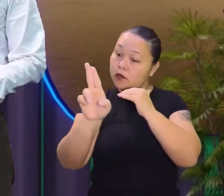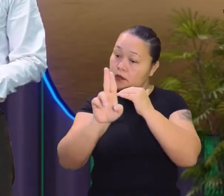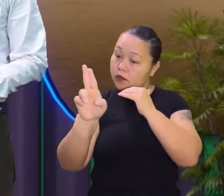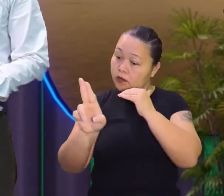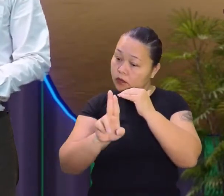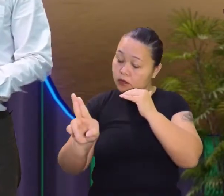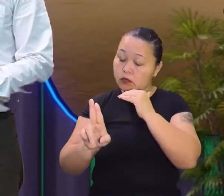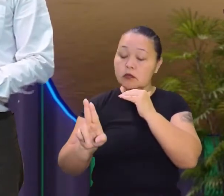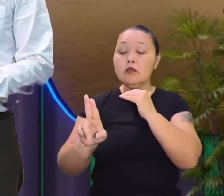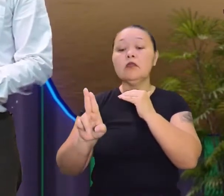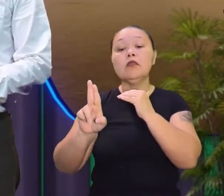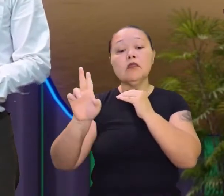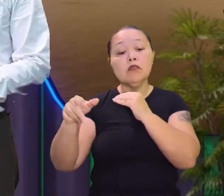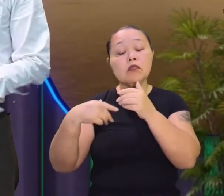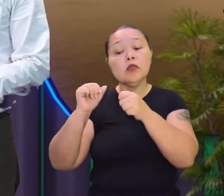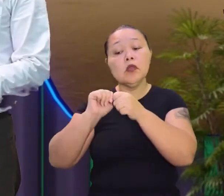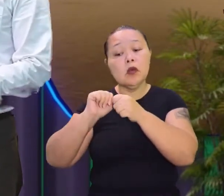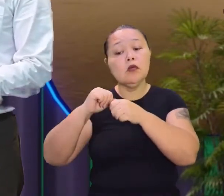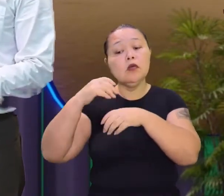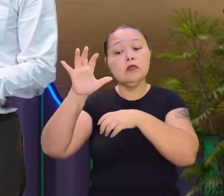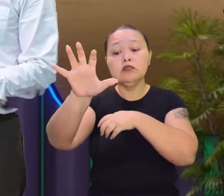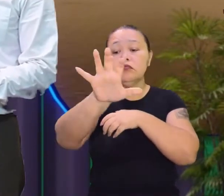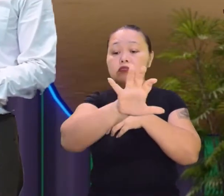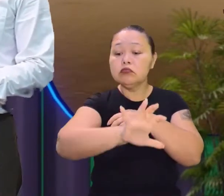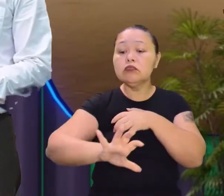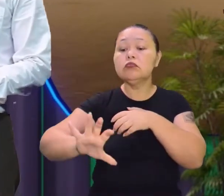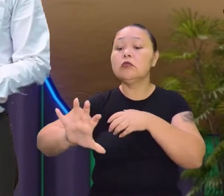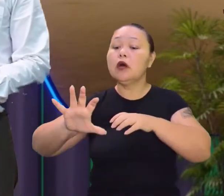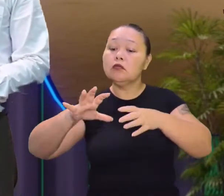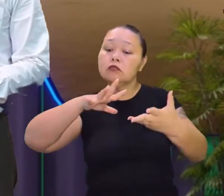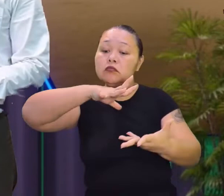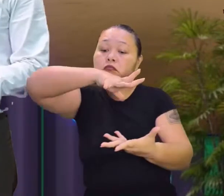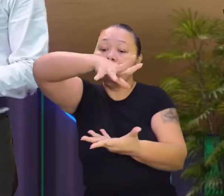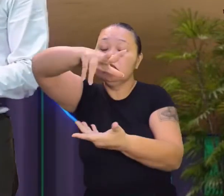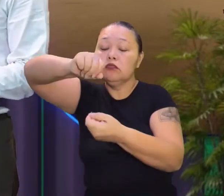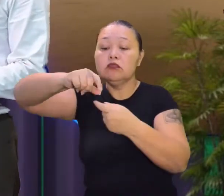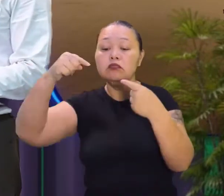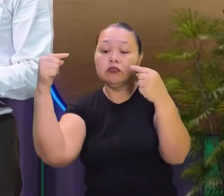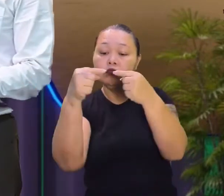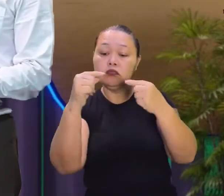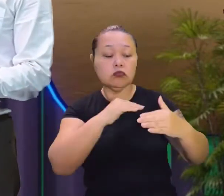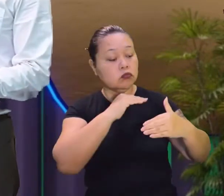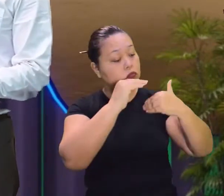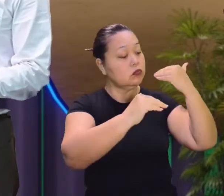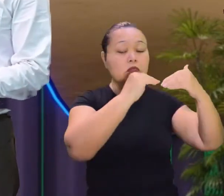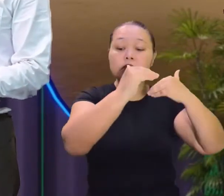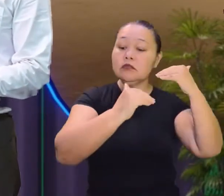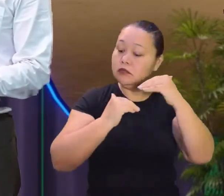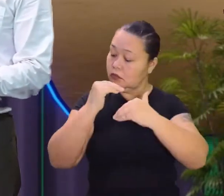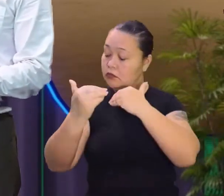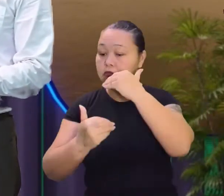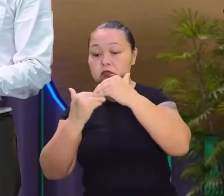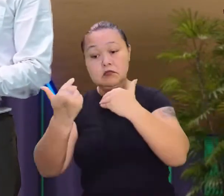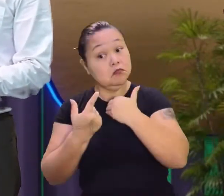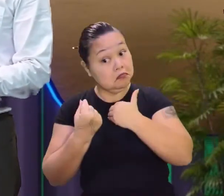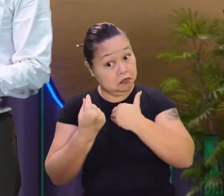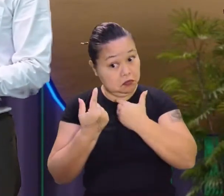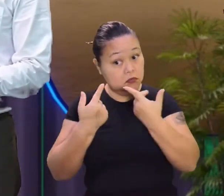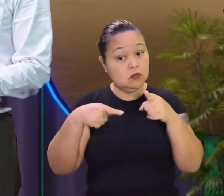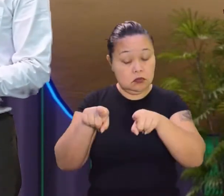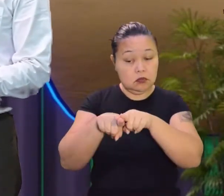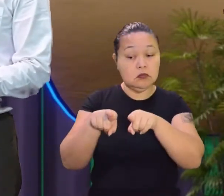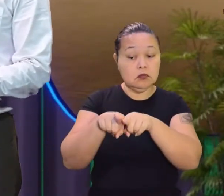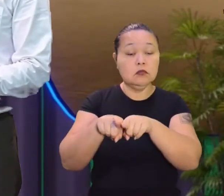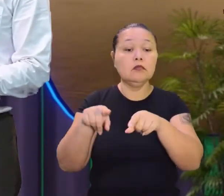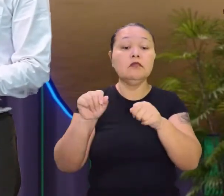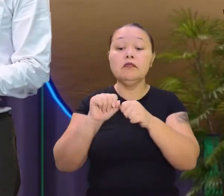nomenclaturas são forma de regionalização do espaço mundial de acordo com o seu desenvolvimento. E com o passar do tempo vai